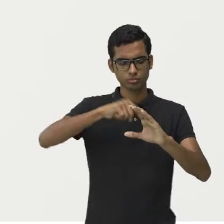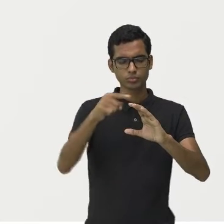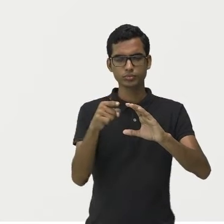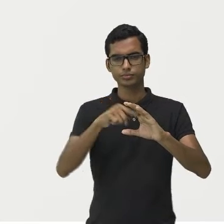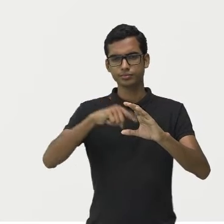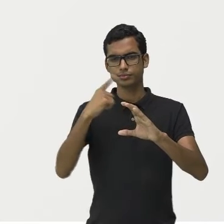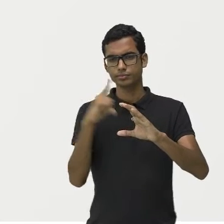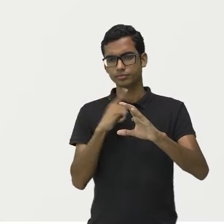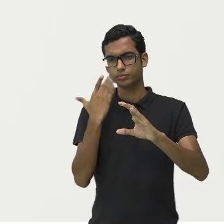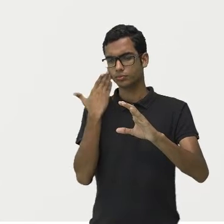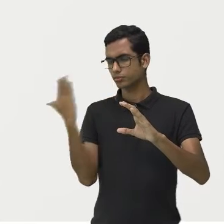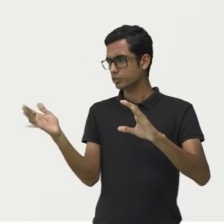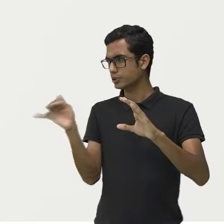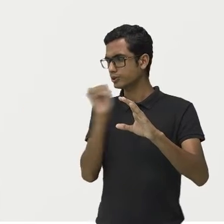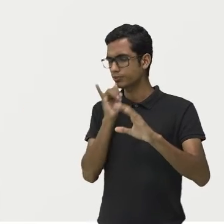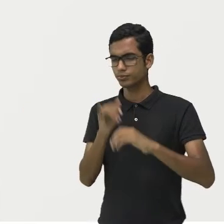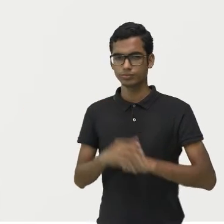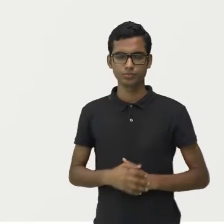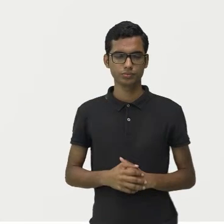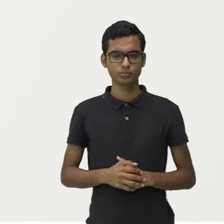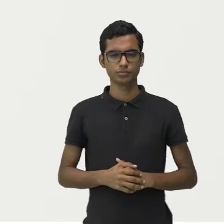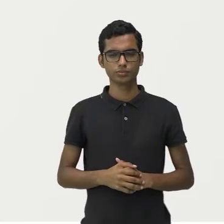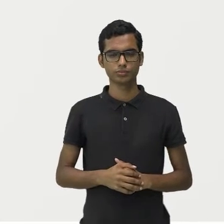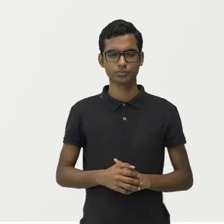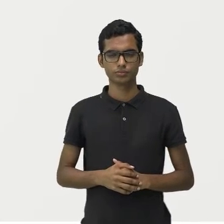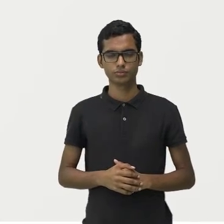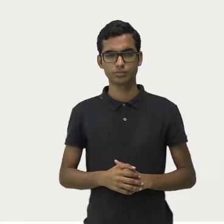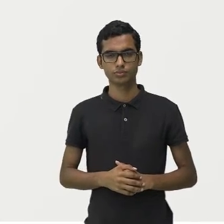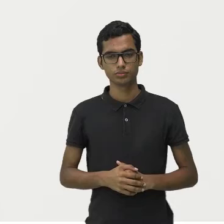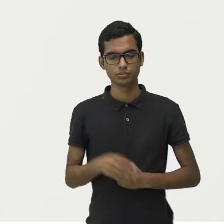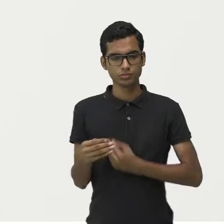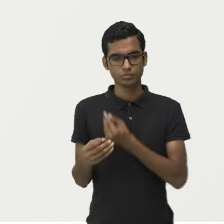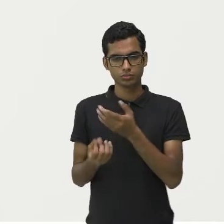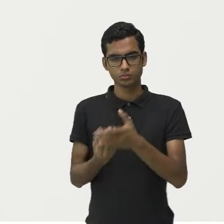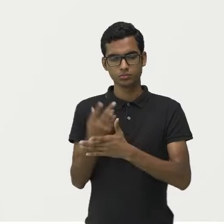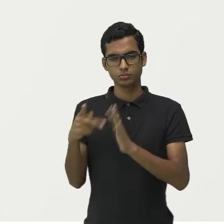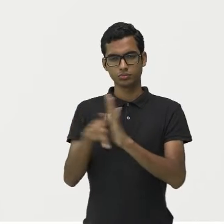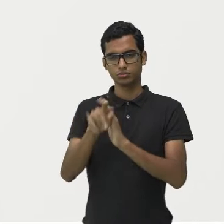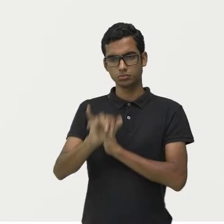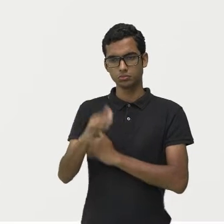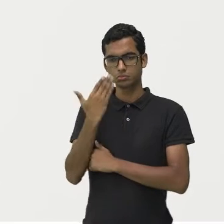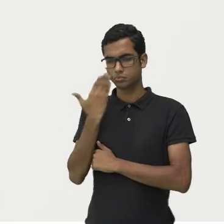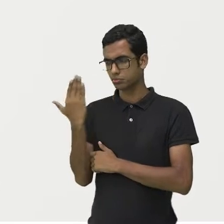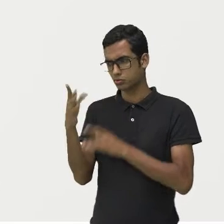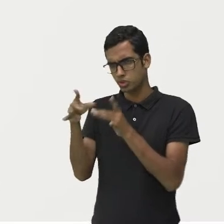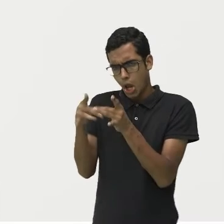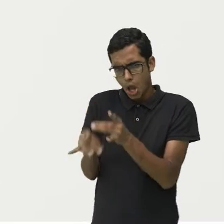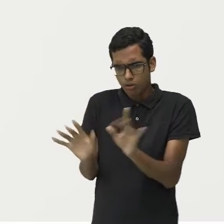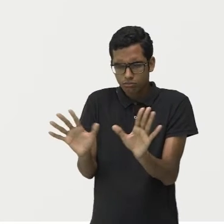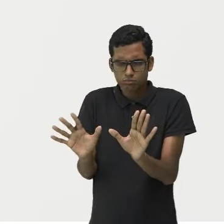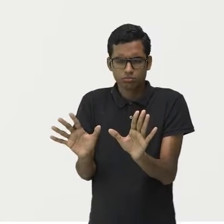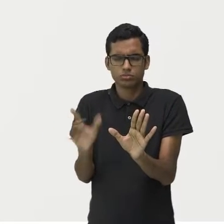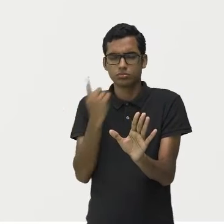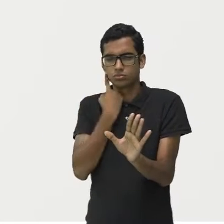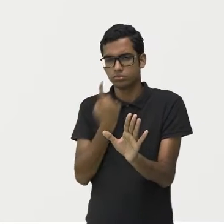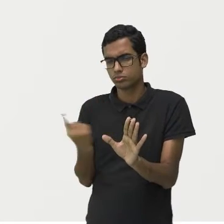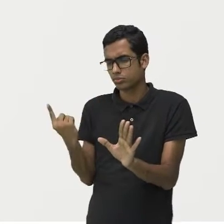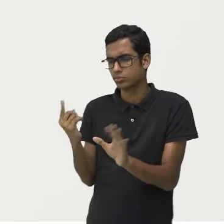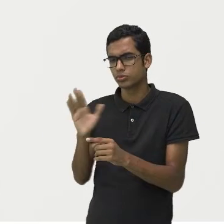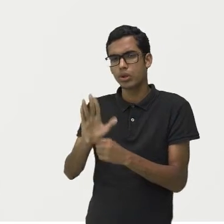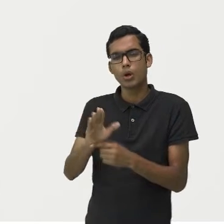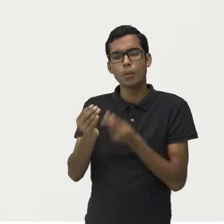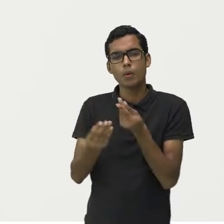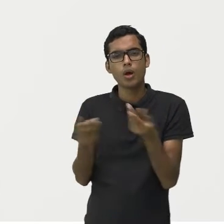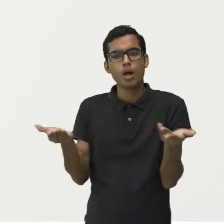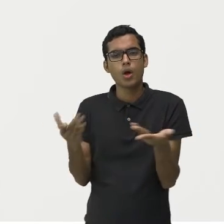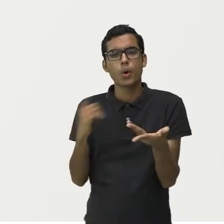A gente tem ali um exemplo, né, da formação da imagem. Nós não vamos detalhar muito, né, naquela figura, porque nós